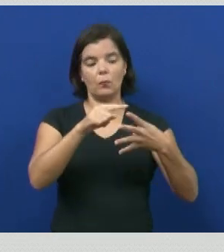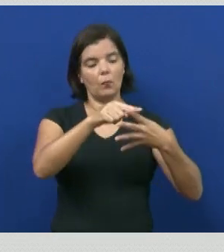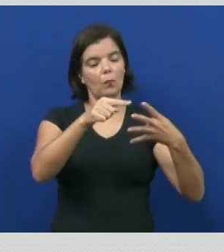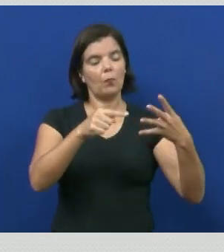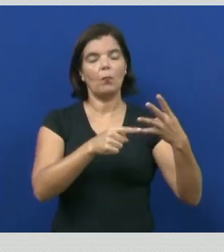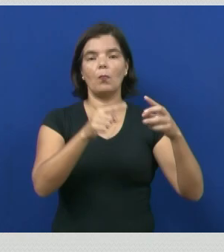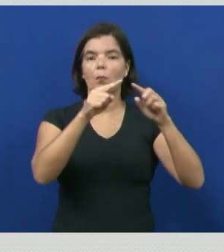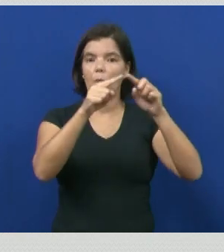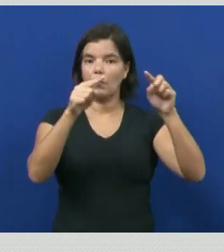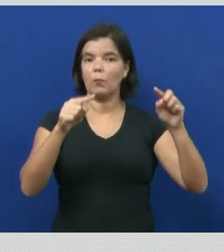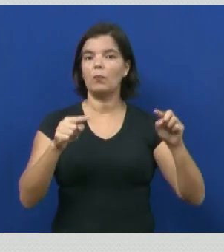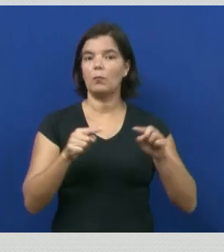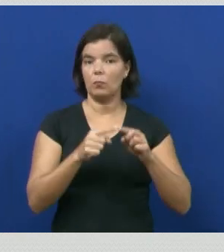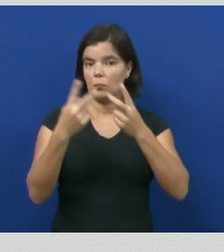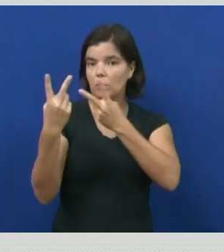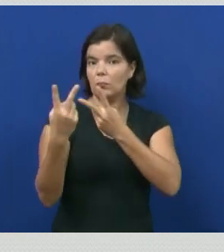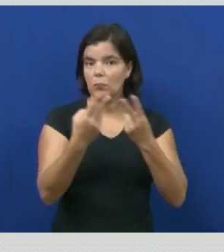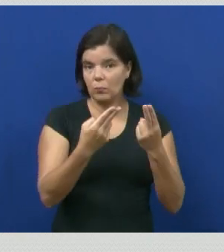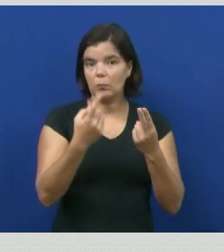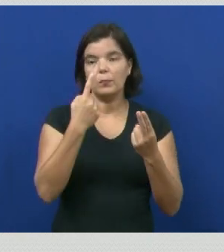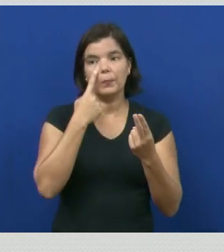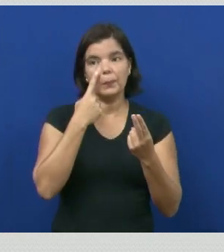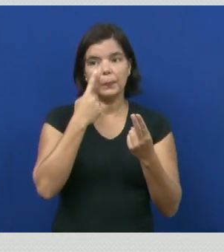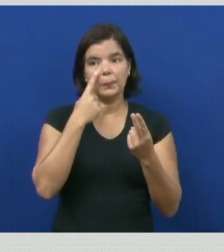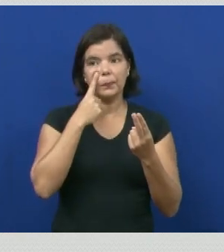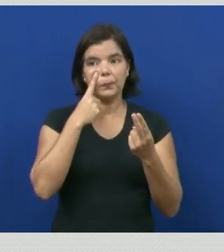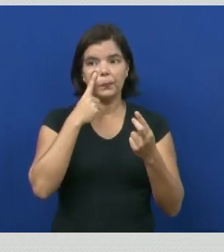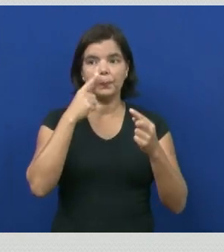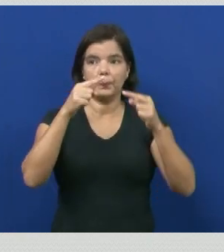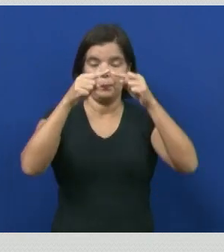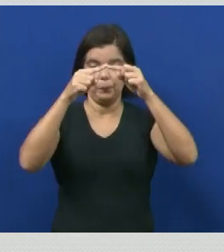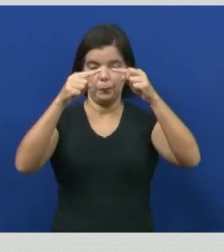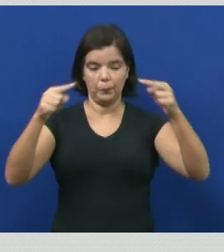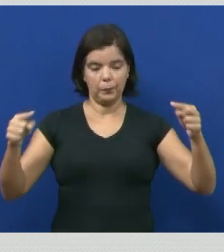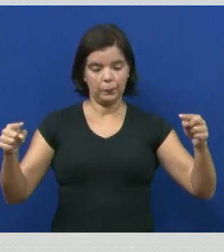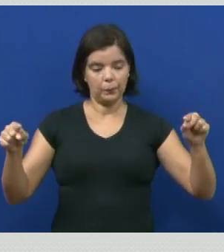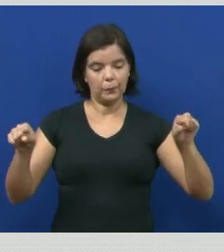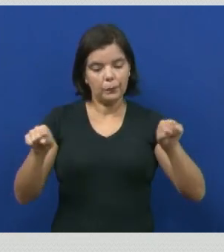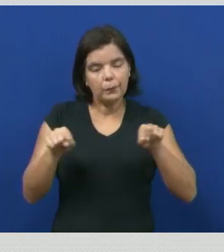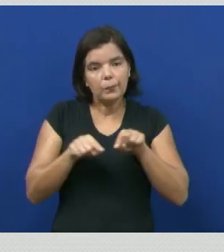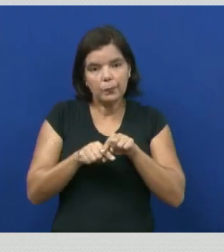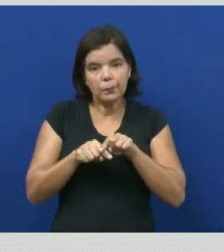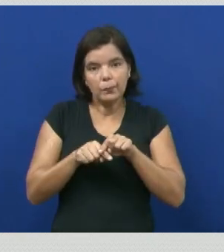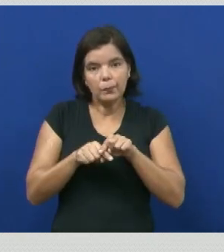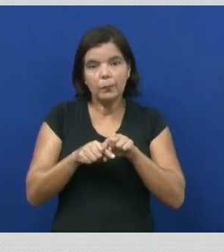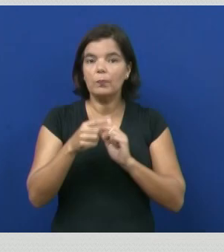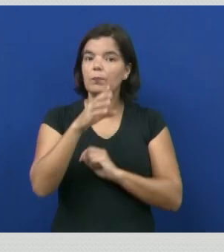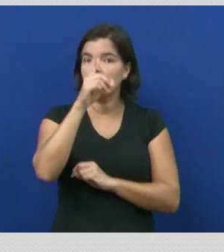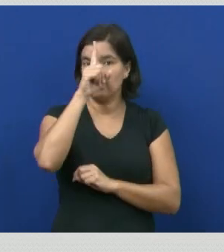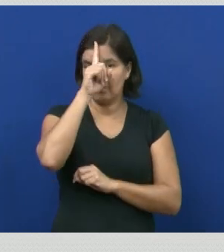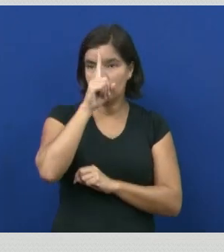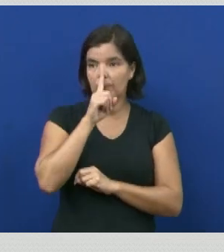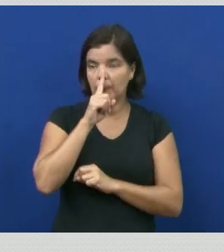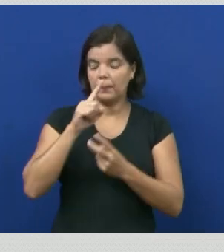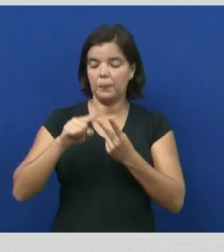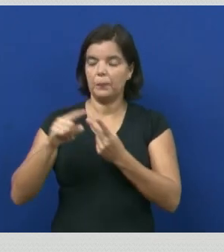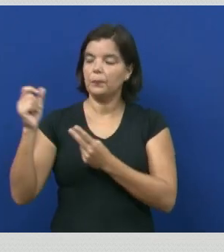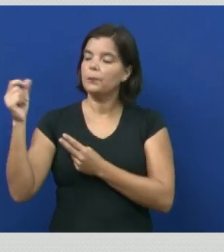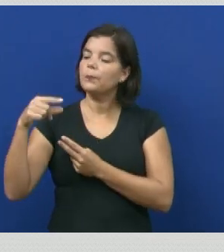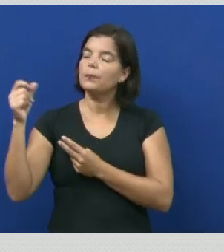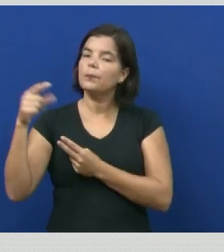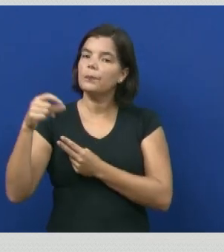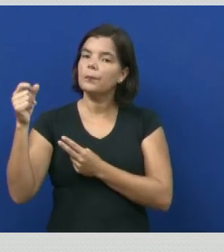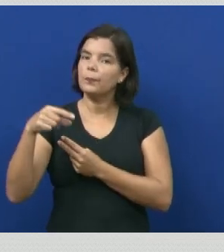possui todos os lados iguais, como vemos a seguir nesses 2 exemplos. Essa parte de amarelo e essa outra de